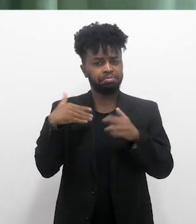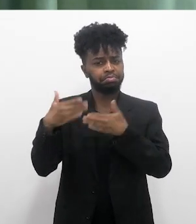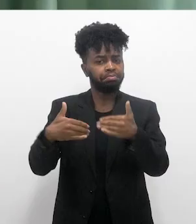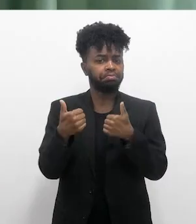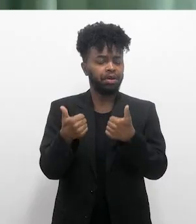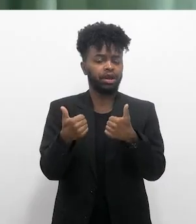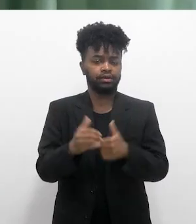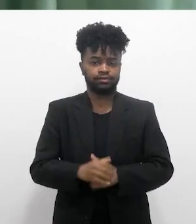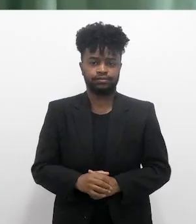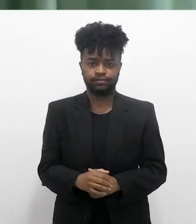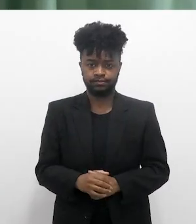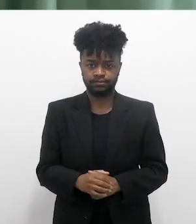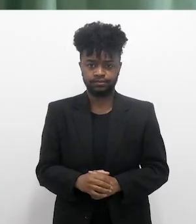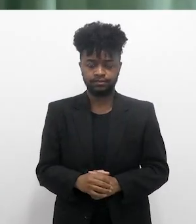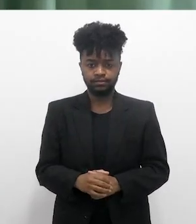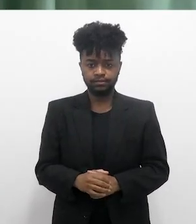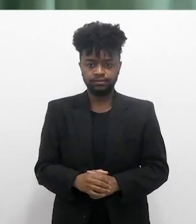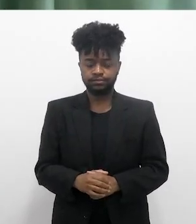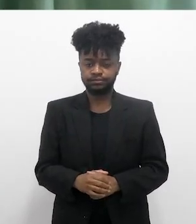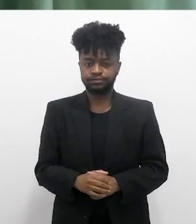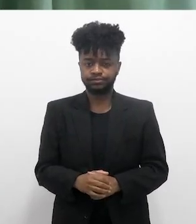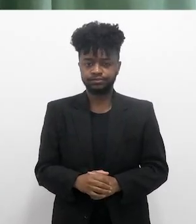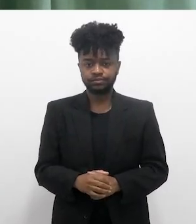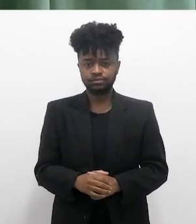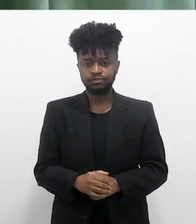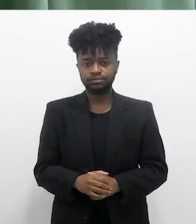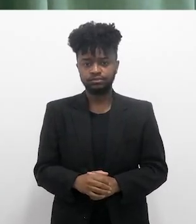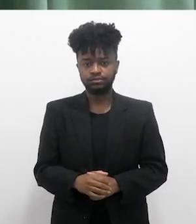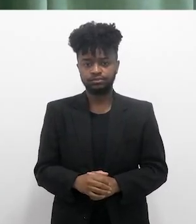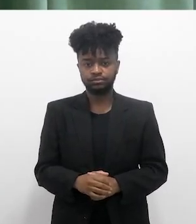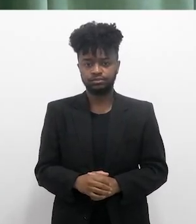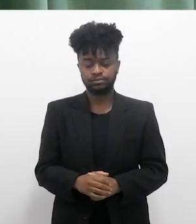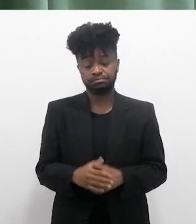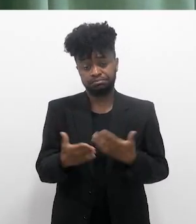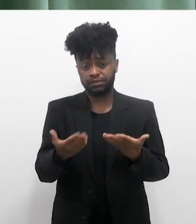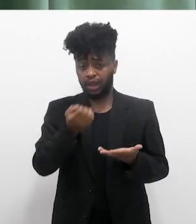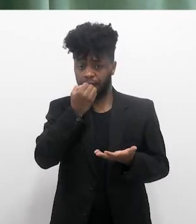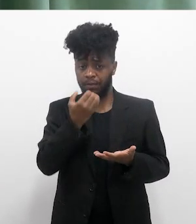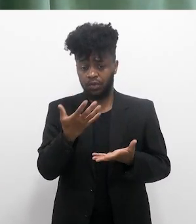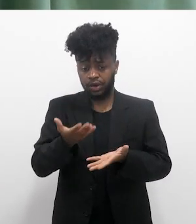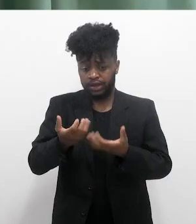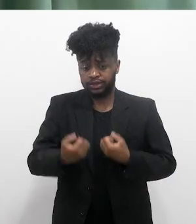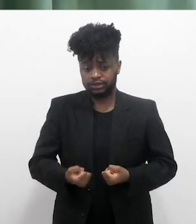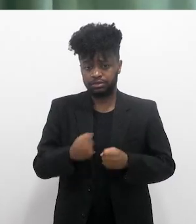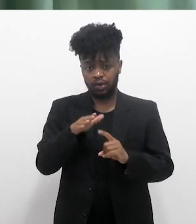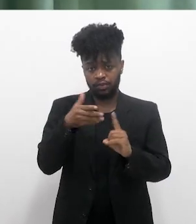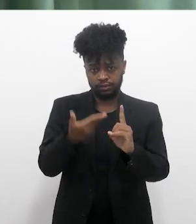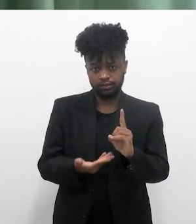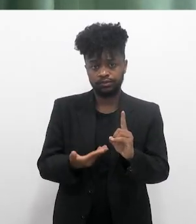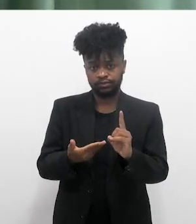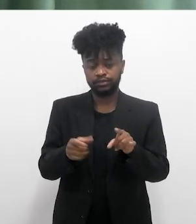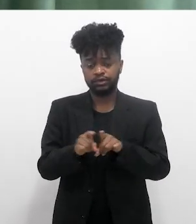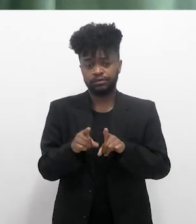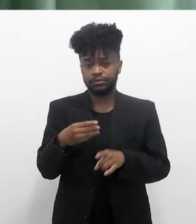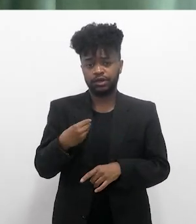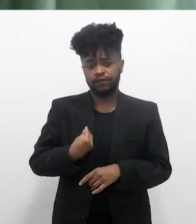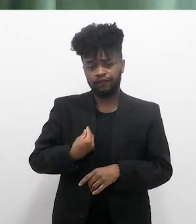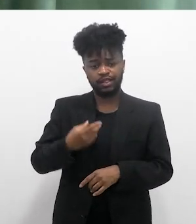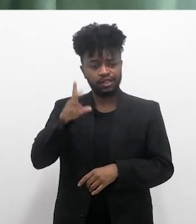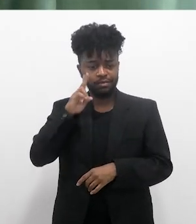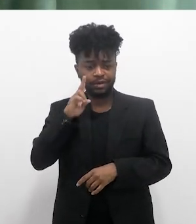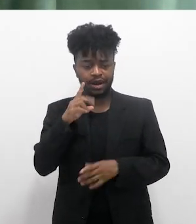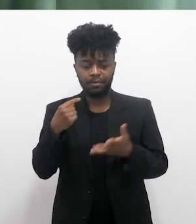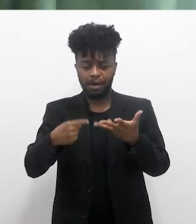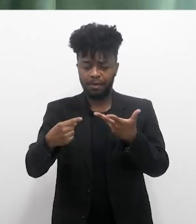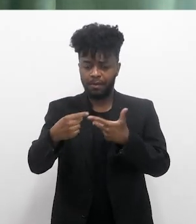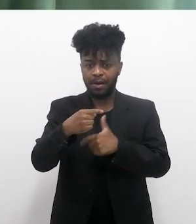empreitada. É bacana ser homenageado e reviver tantas coisas, tantos